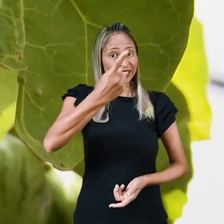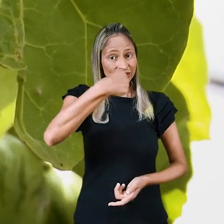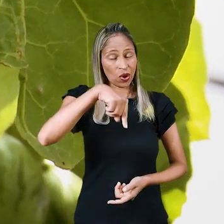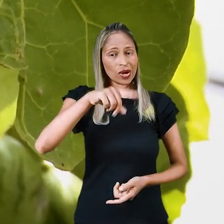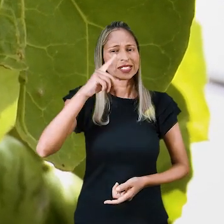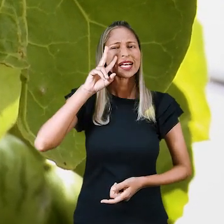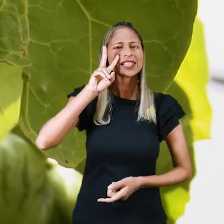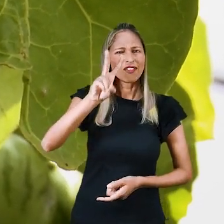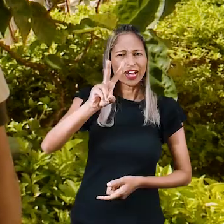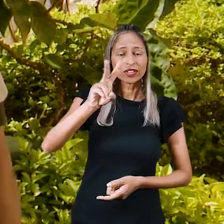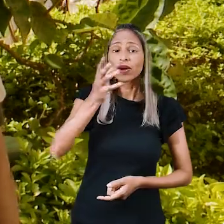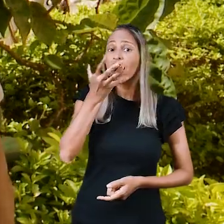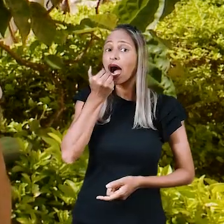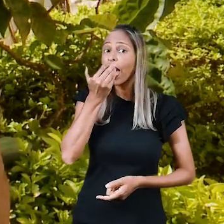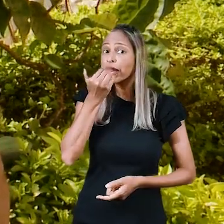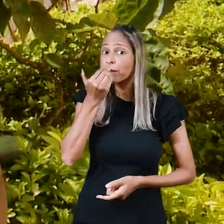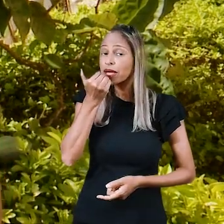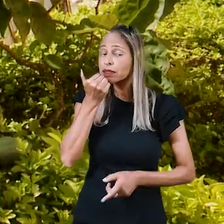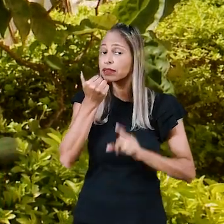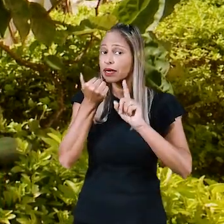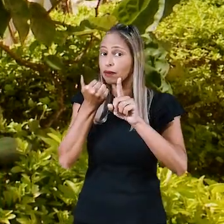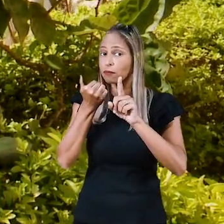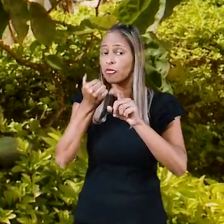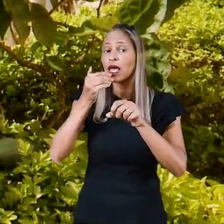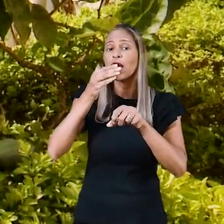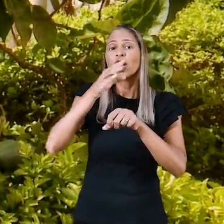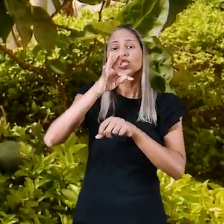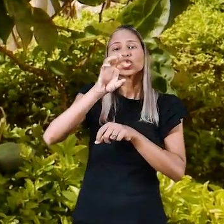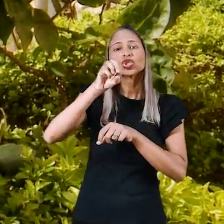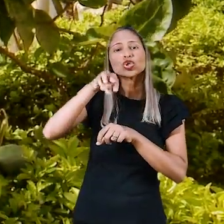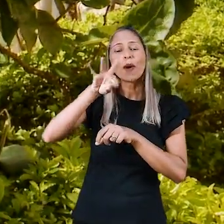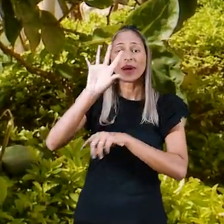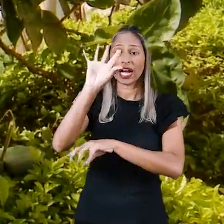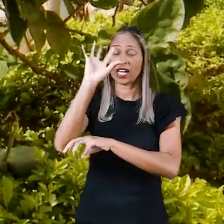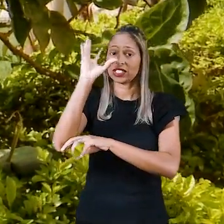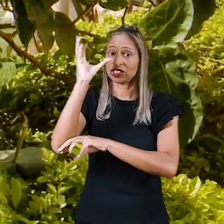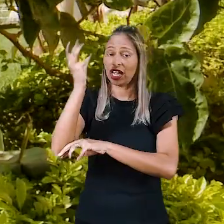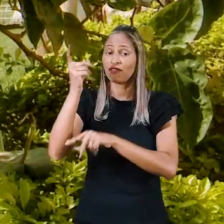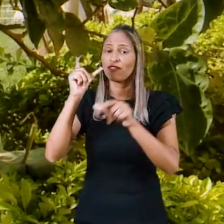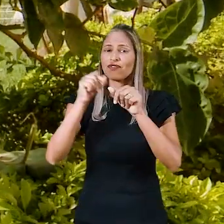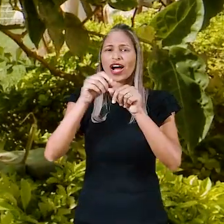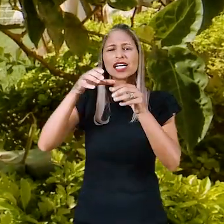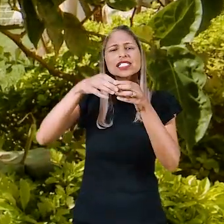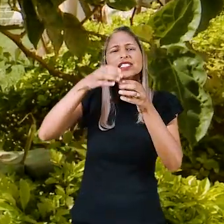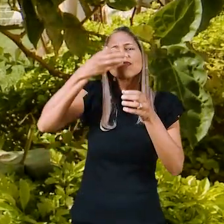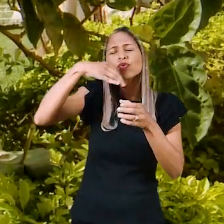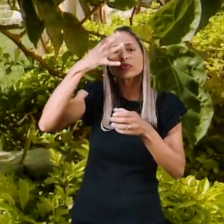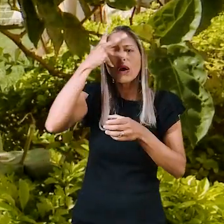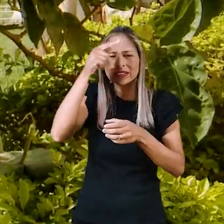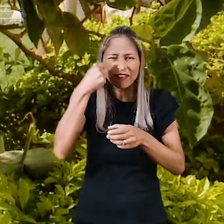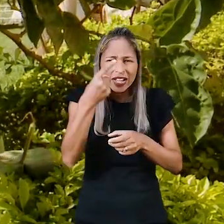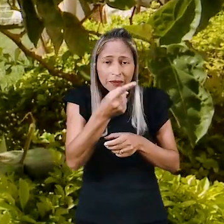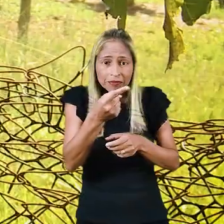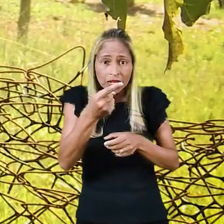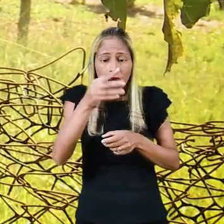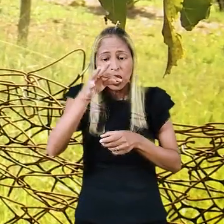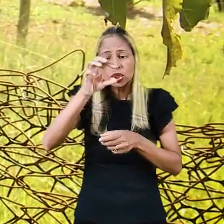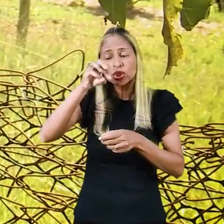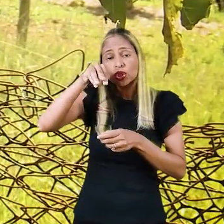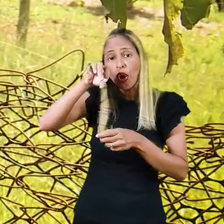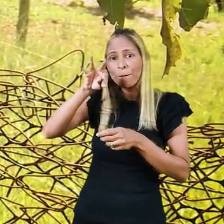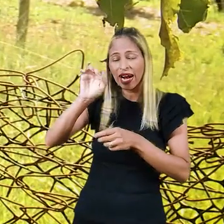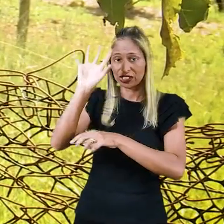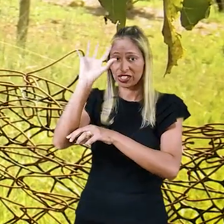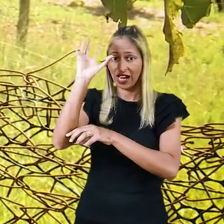Nós estamos aqui diante de uma planta alimentícia não convencional, o tomate de árvore, que produz esses frutos aqui maravilhosos. O tomate